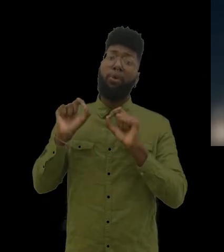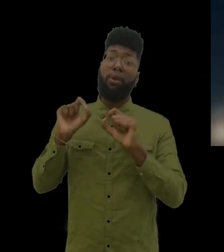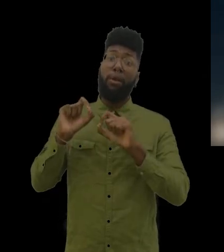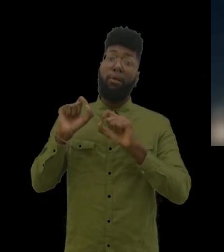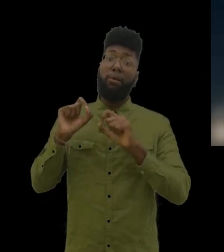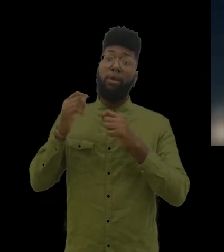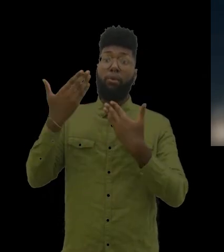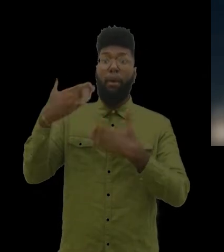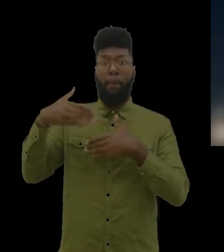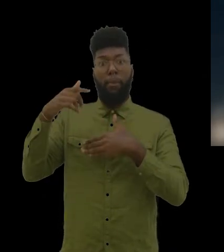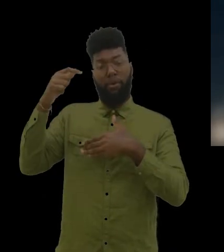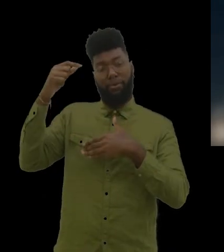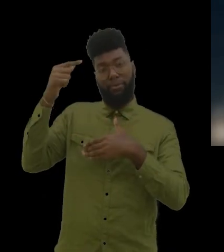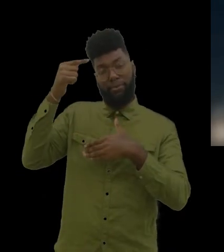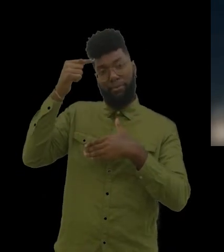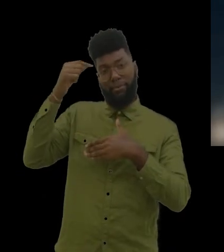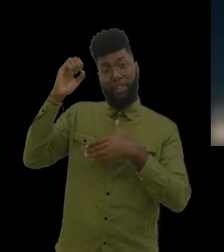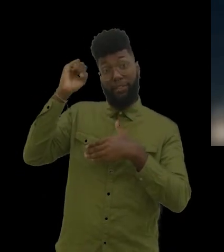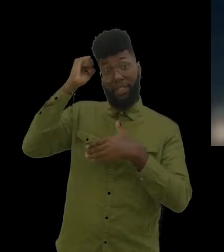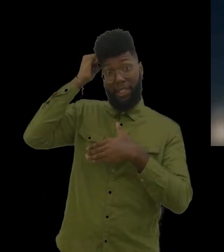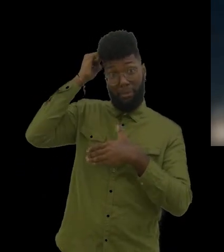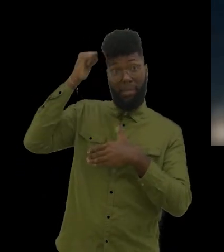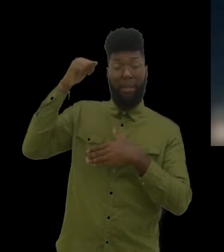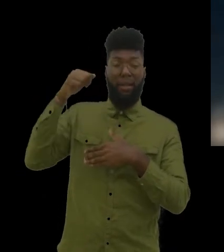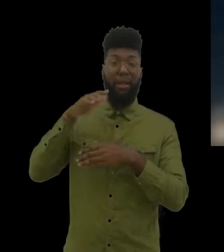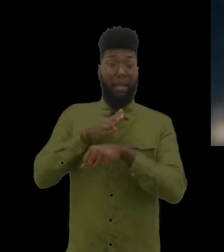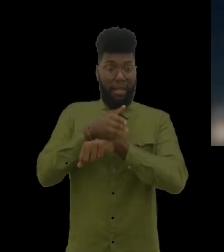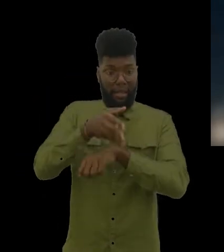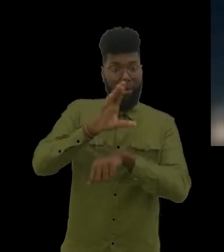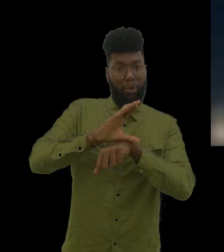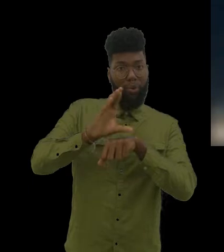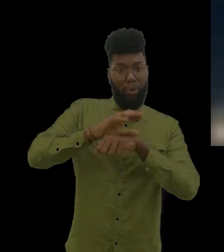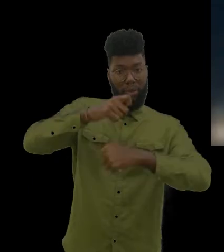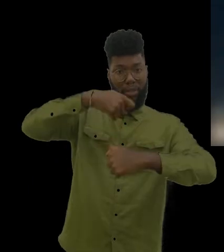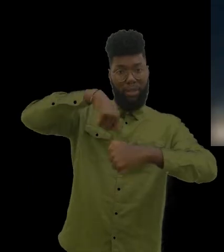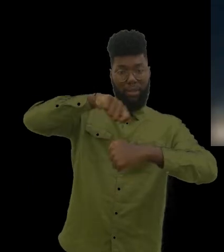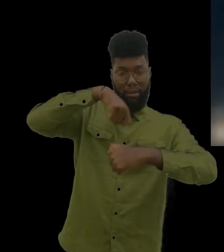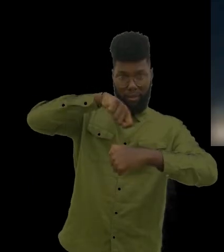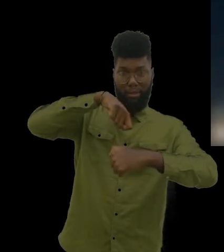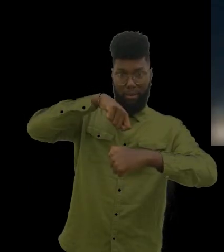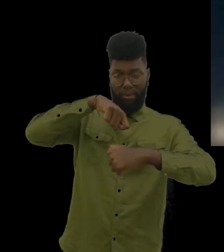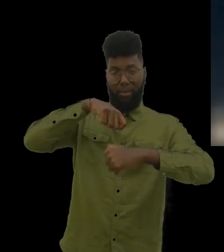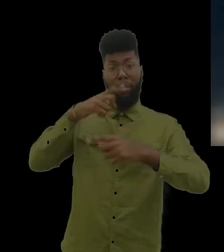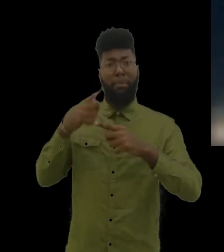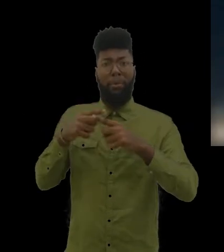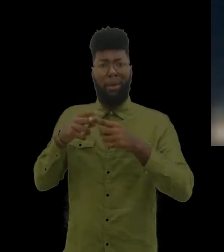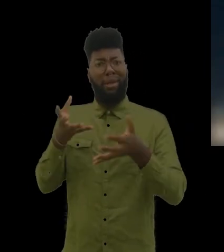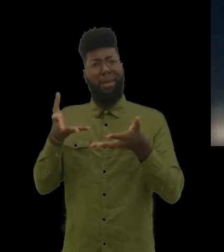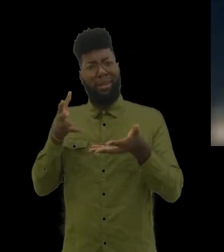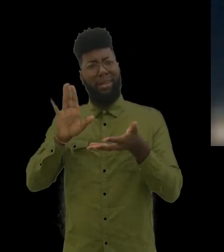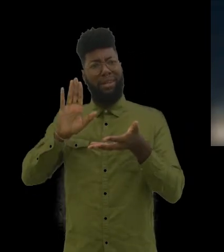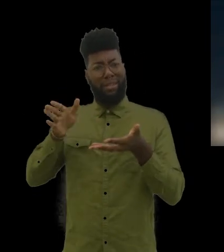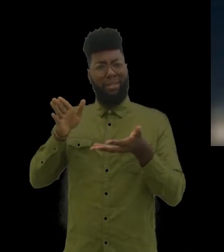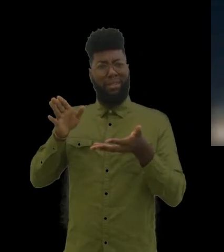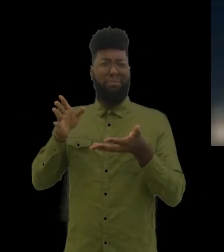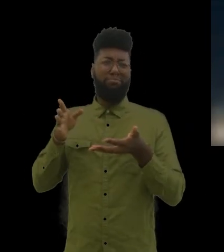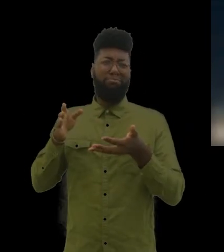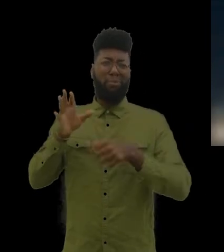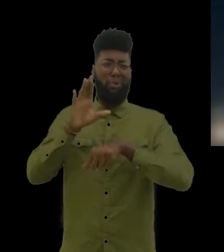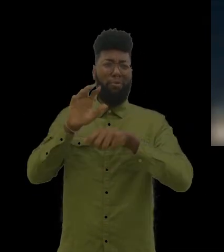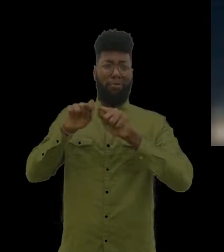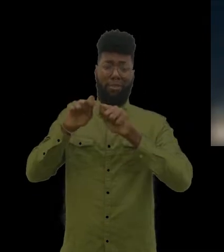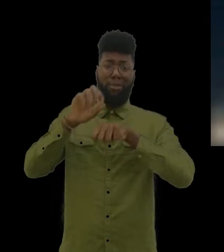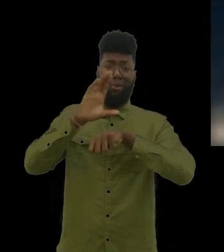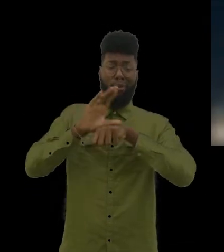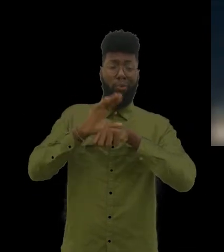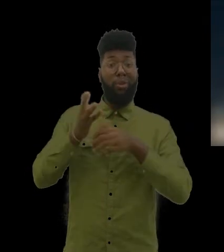gastronomia, porque a gastronomia já fazia parte da minha vida durante todos esses anos, né? E os meus conhecimentos que eu